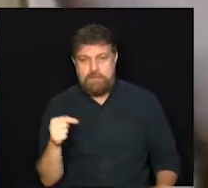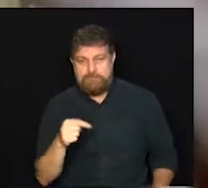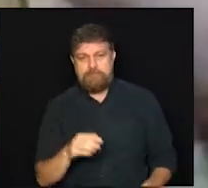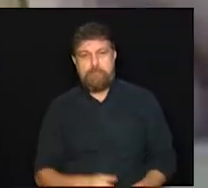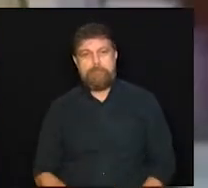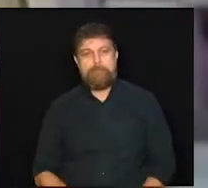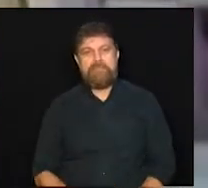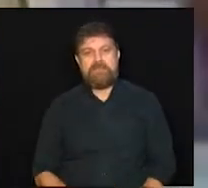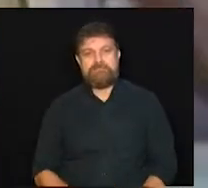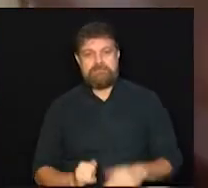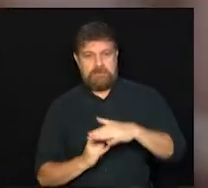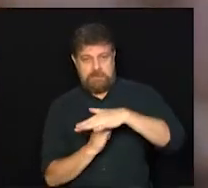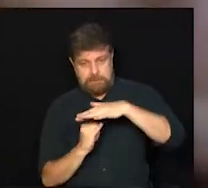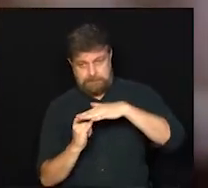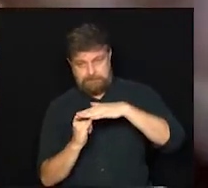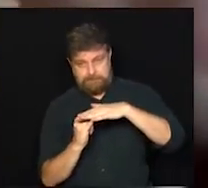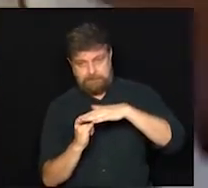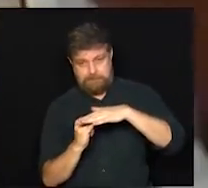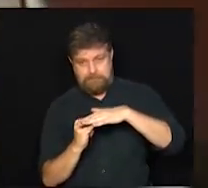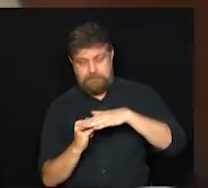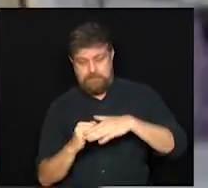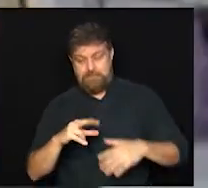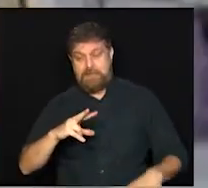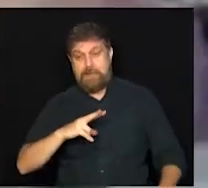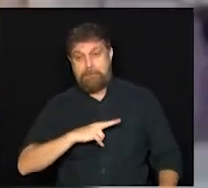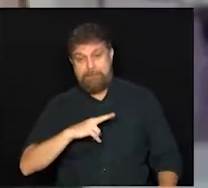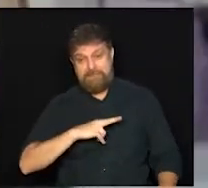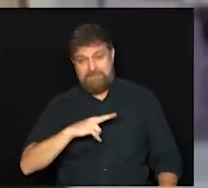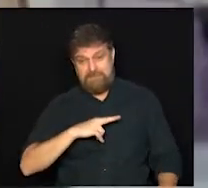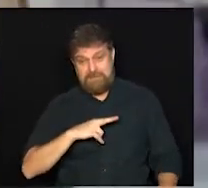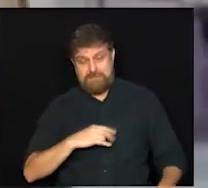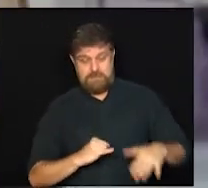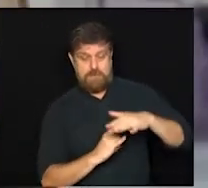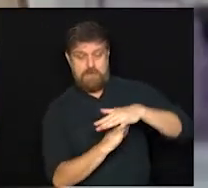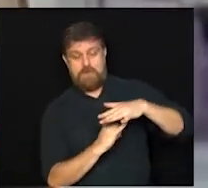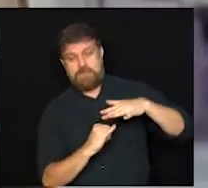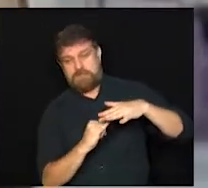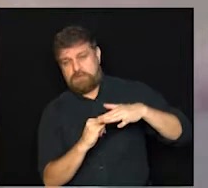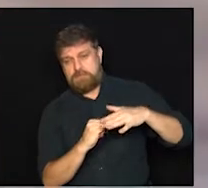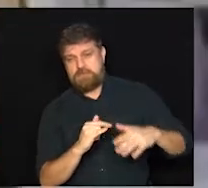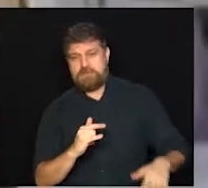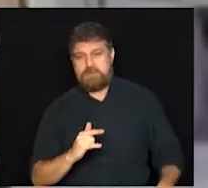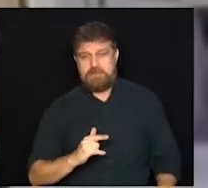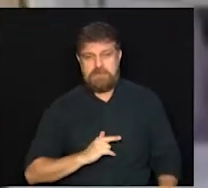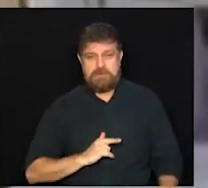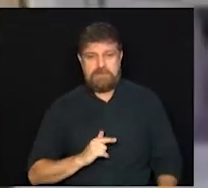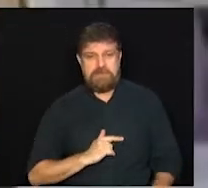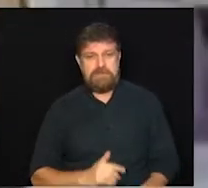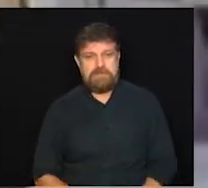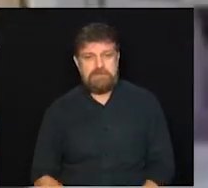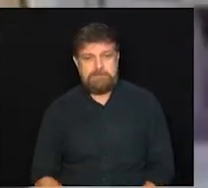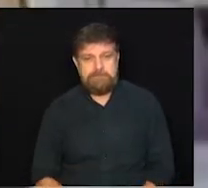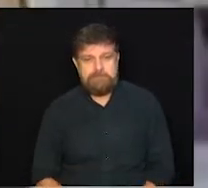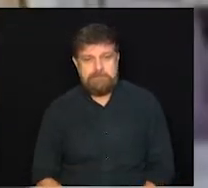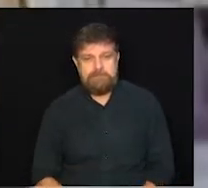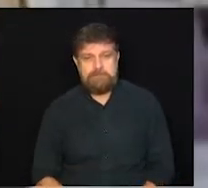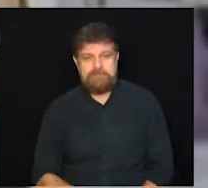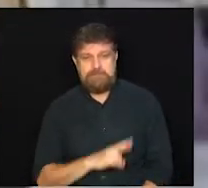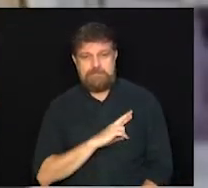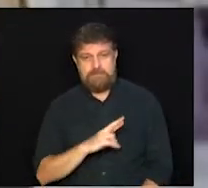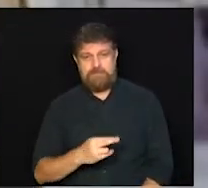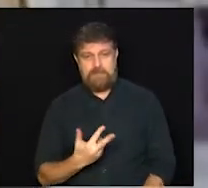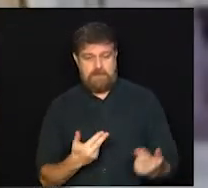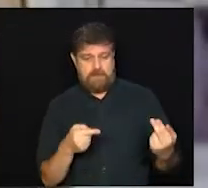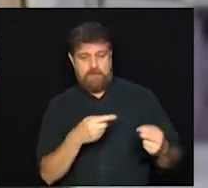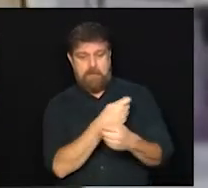são instituições privadas ou instituições de caráter religioso, né, com a